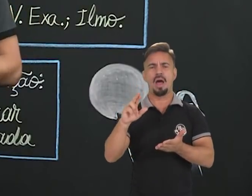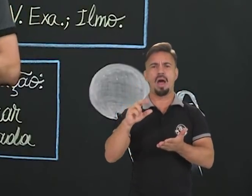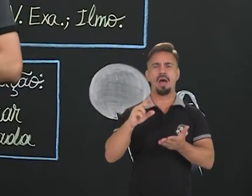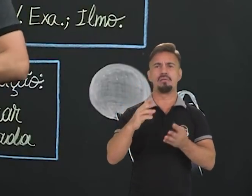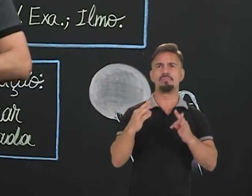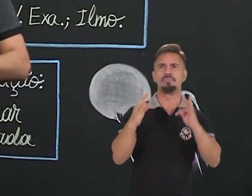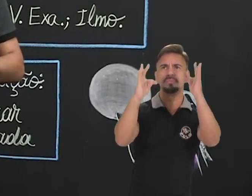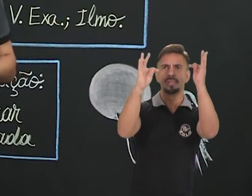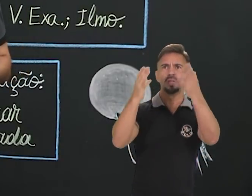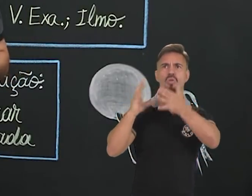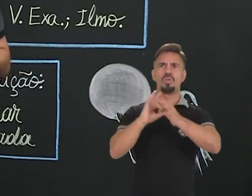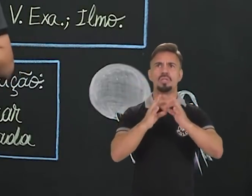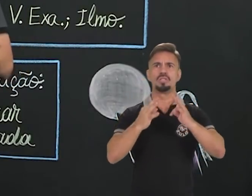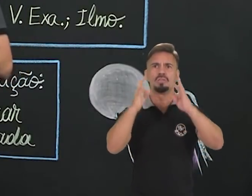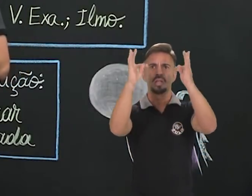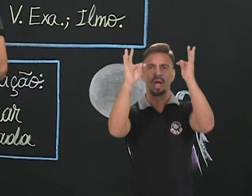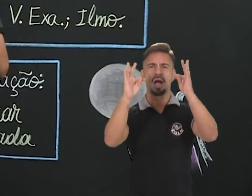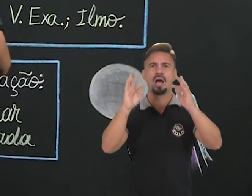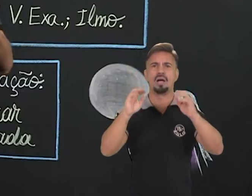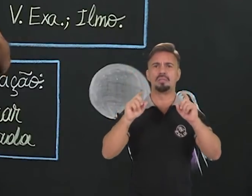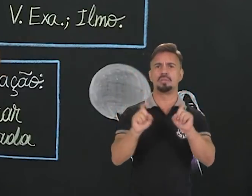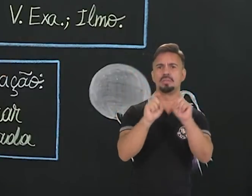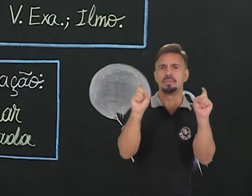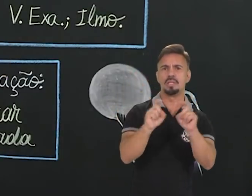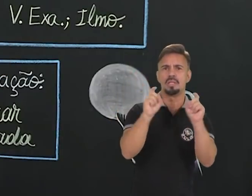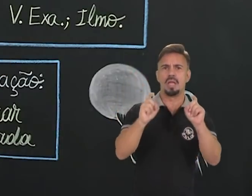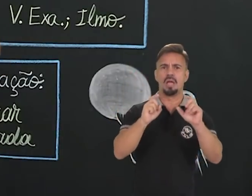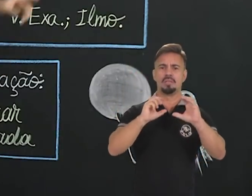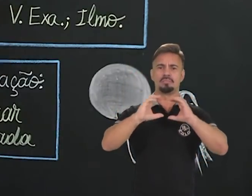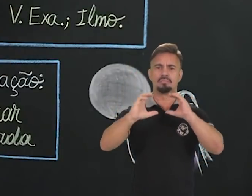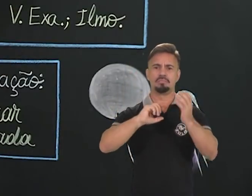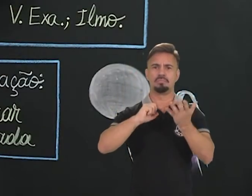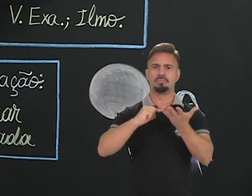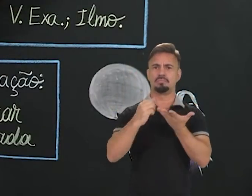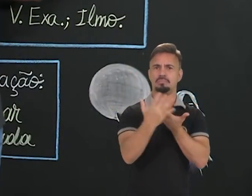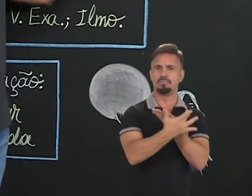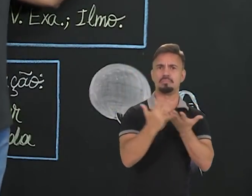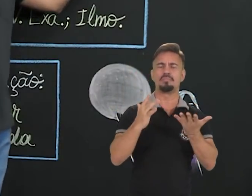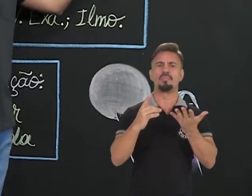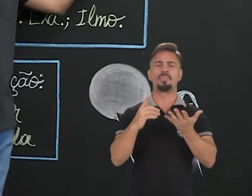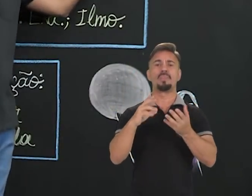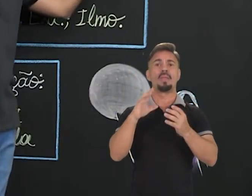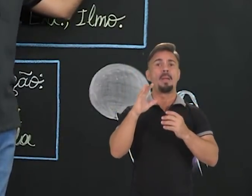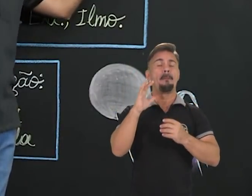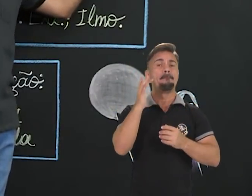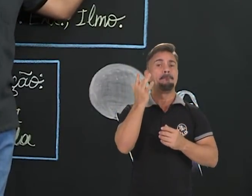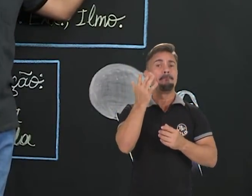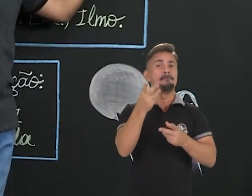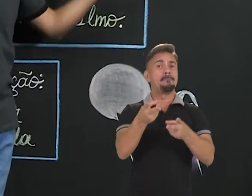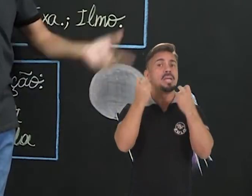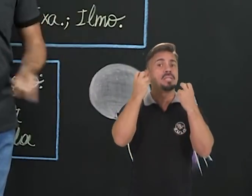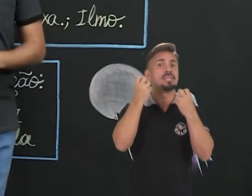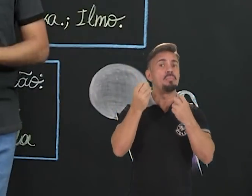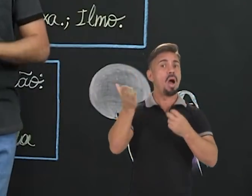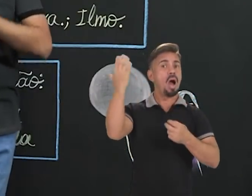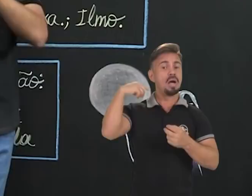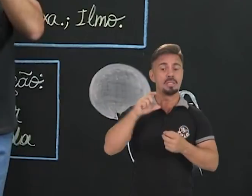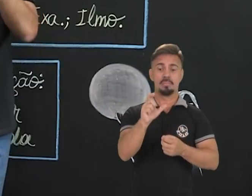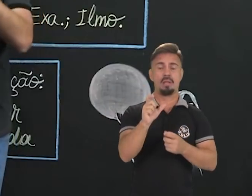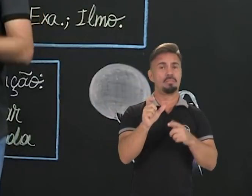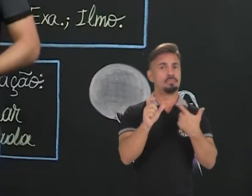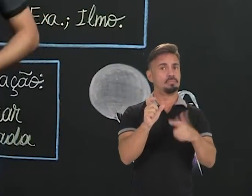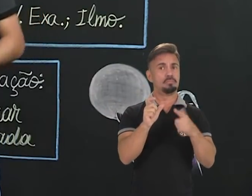comunicação tecnológica, o contexto favorecido pela internet, pelos meios de comunicação. Então perceba, essa palavra ela não existia, ela